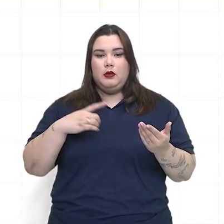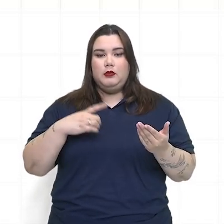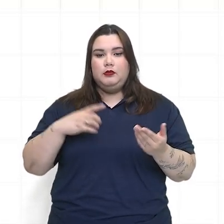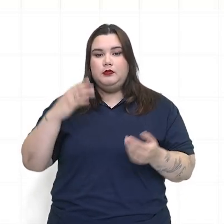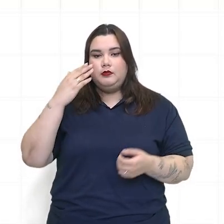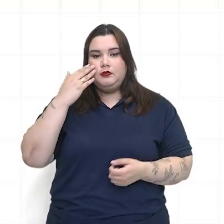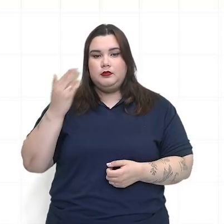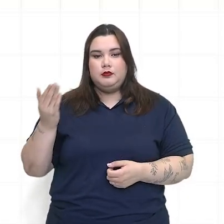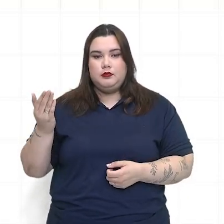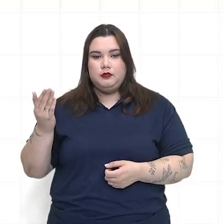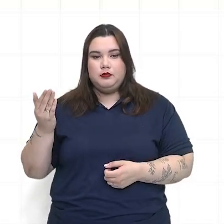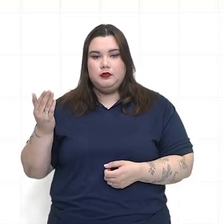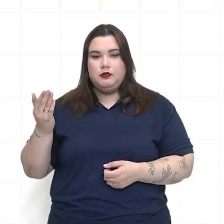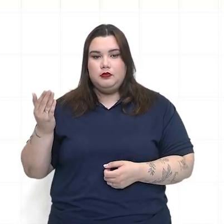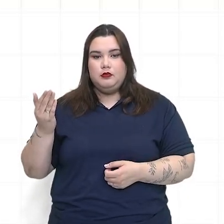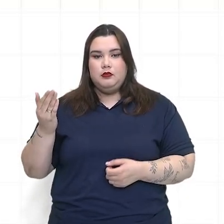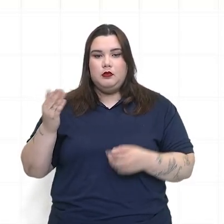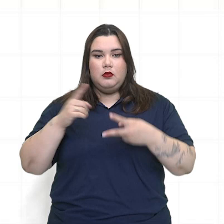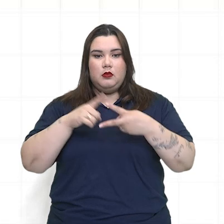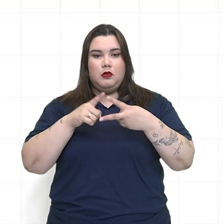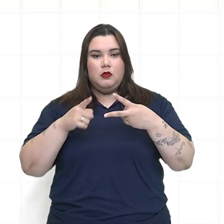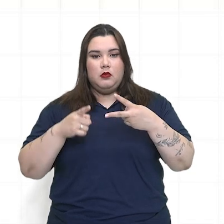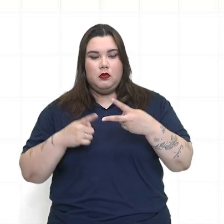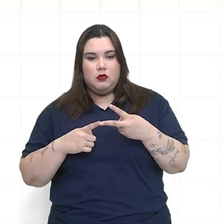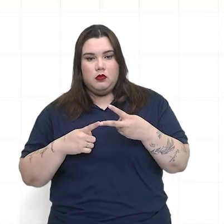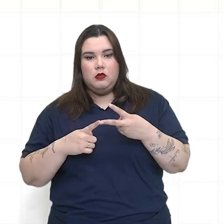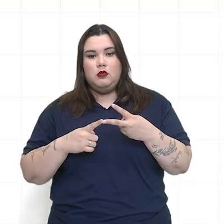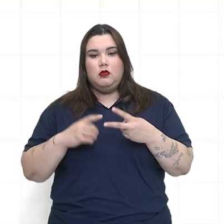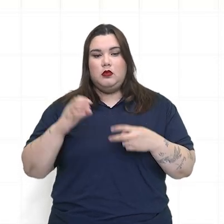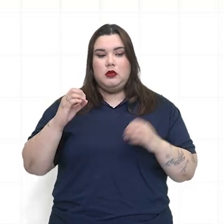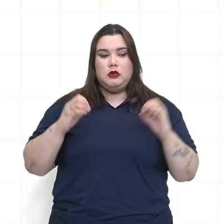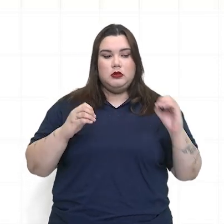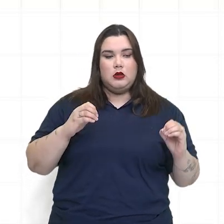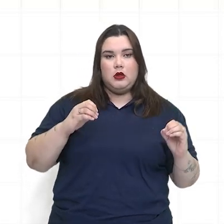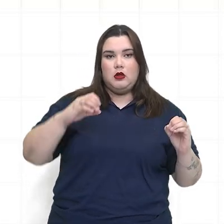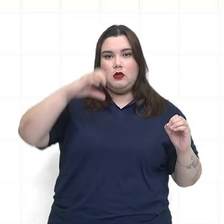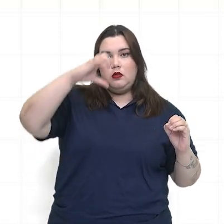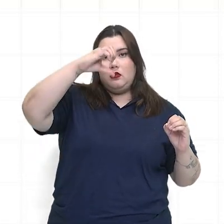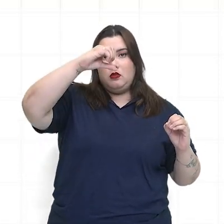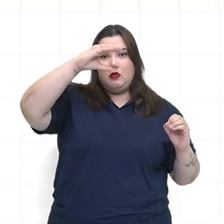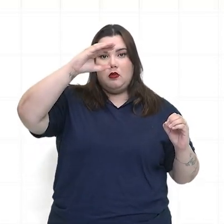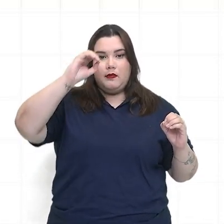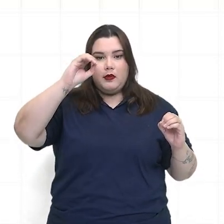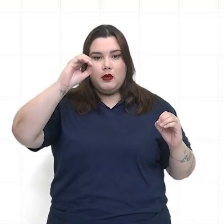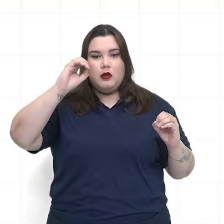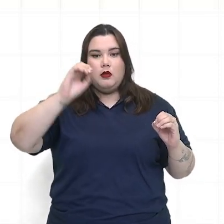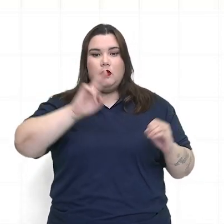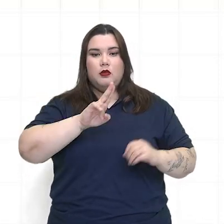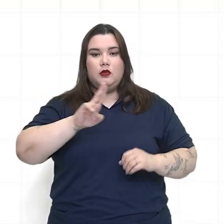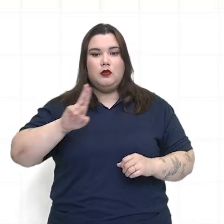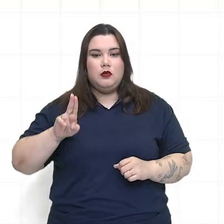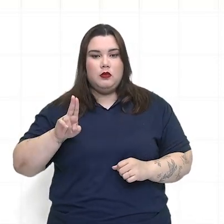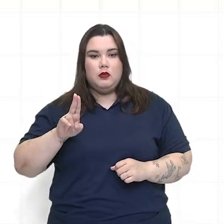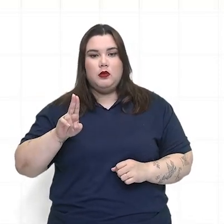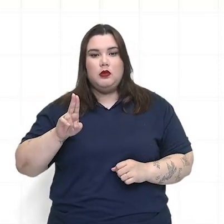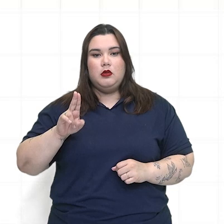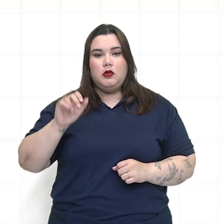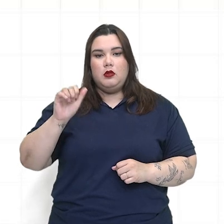ó, um ângulo que esteja entre 0 e 90 graus, nós temos o